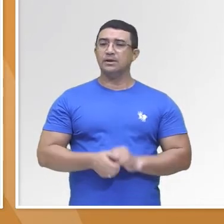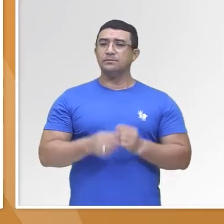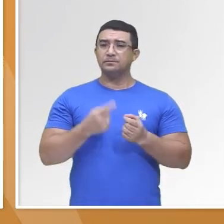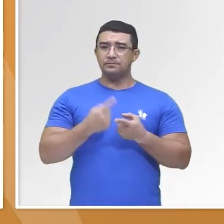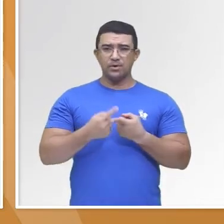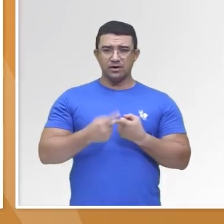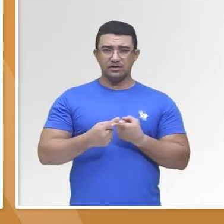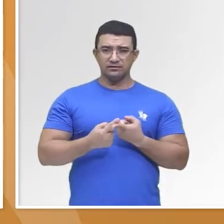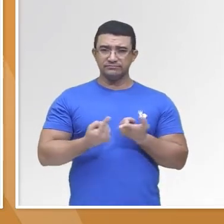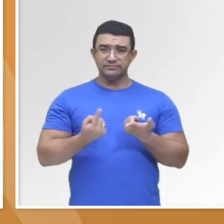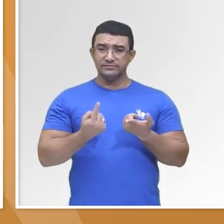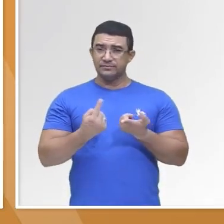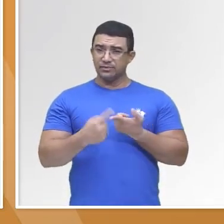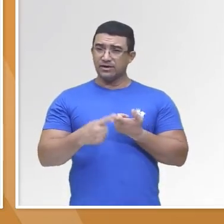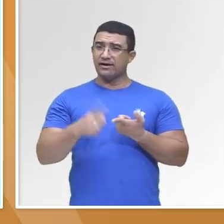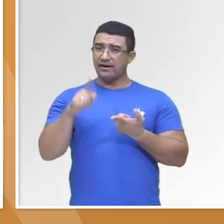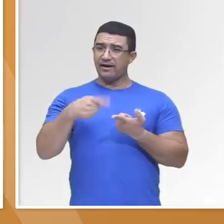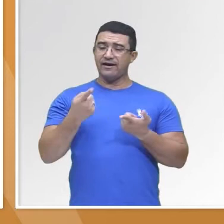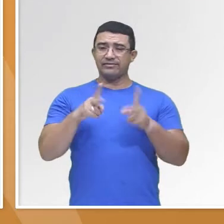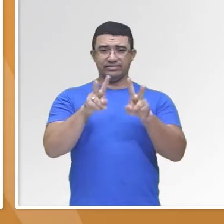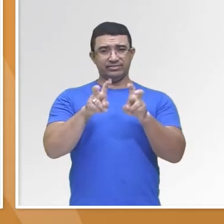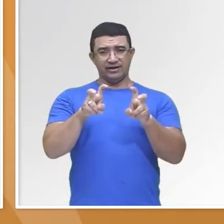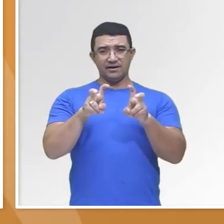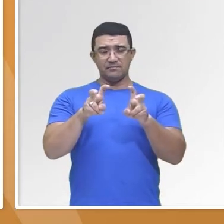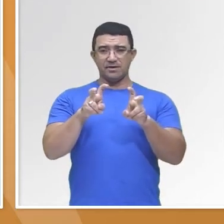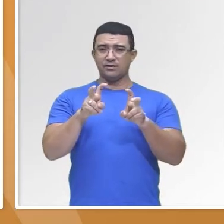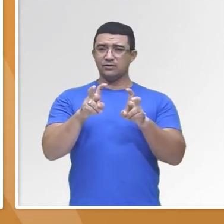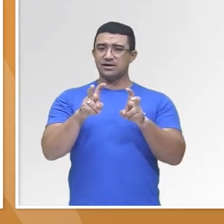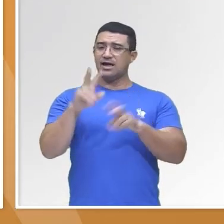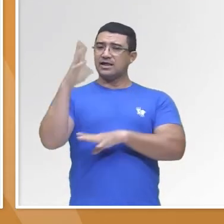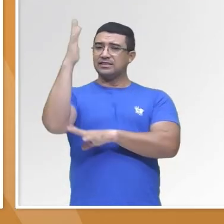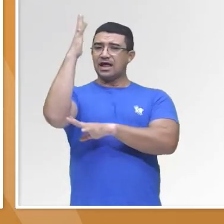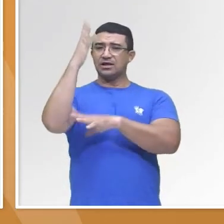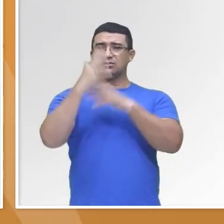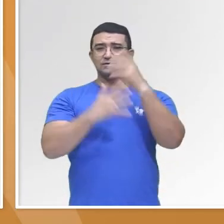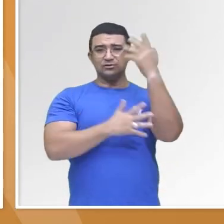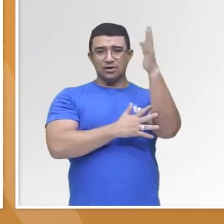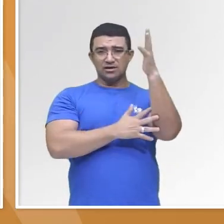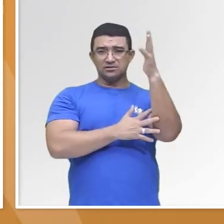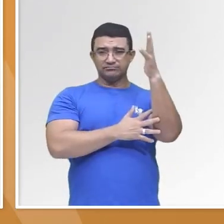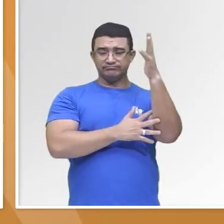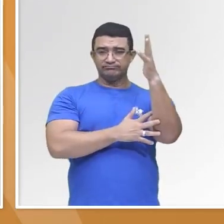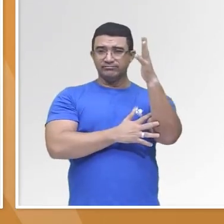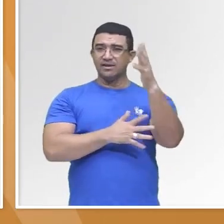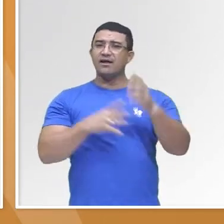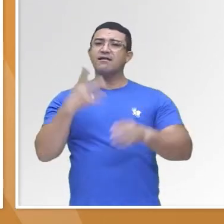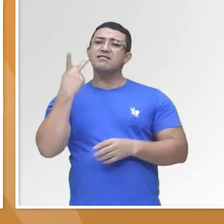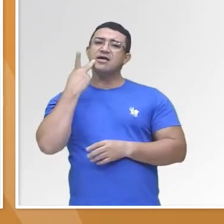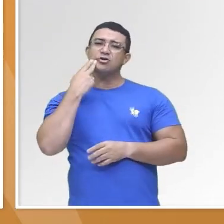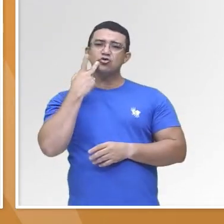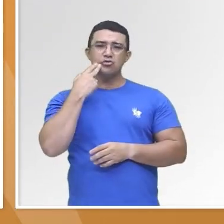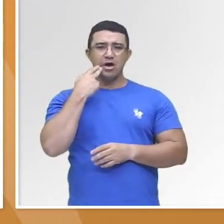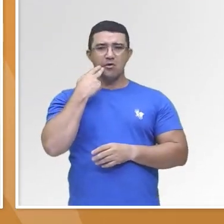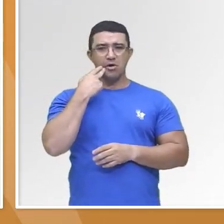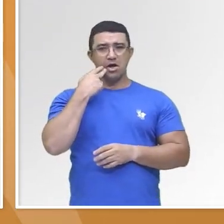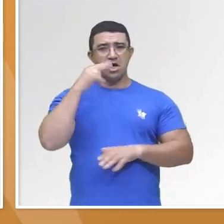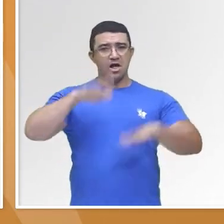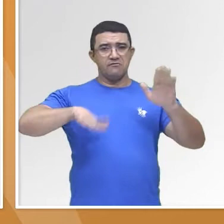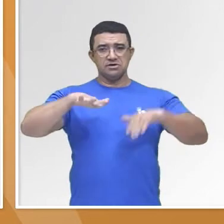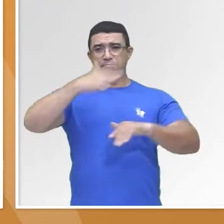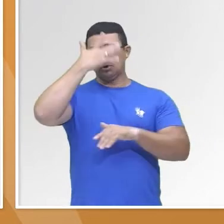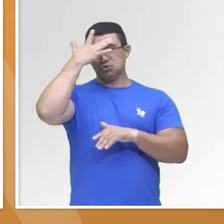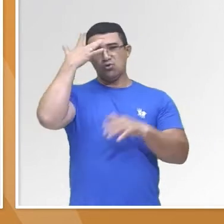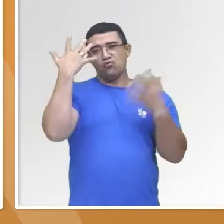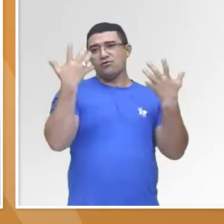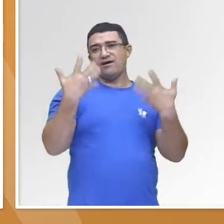É a questão natural, o frio e o calor, né, que torna a sobrevivência dessas pessoas uma